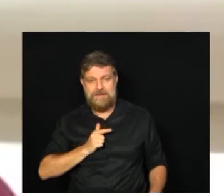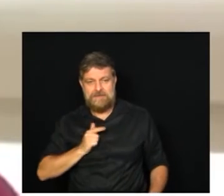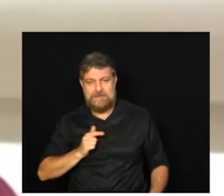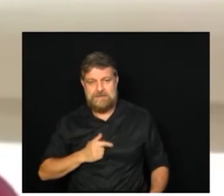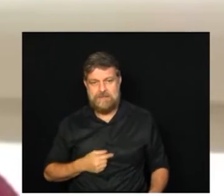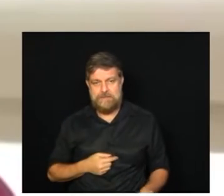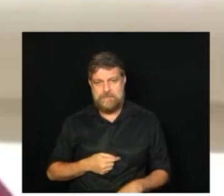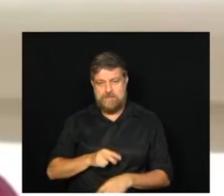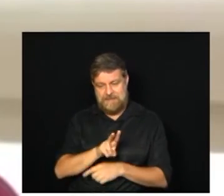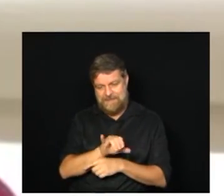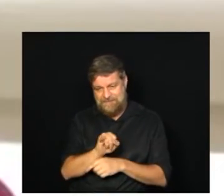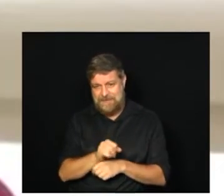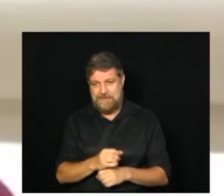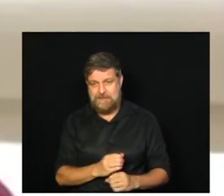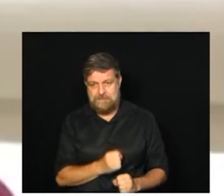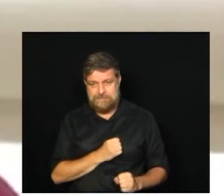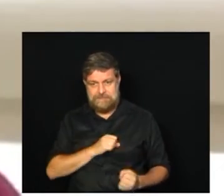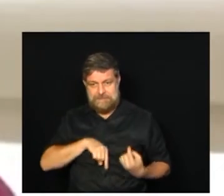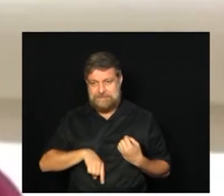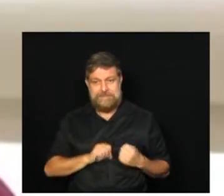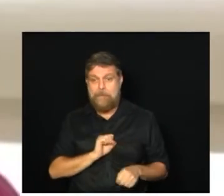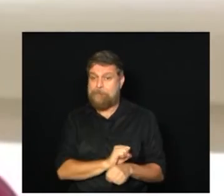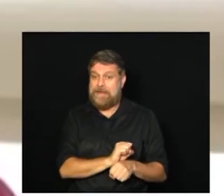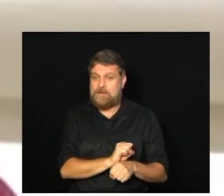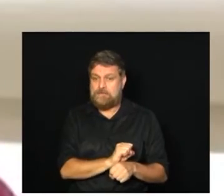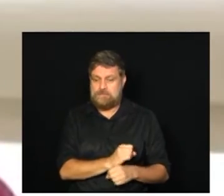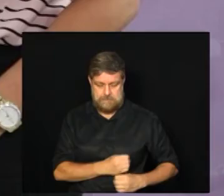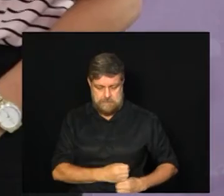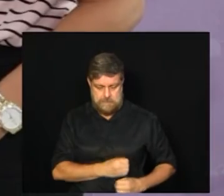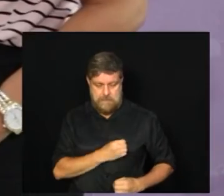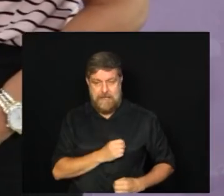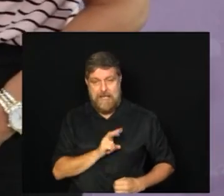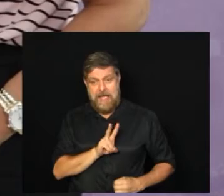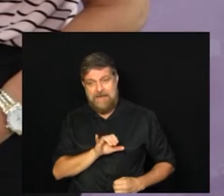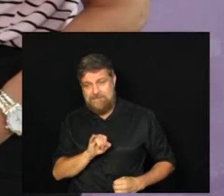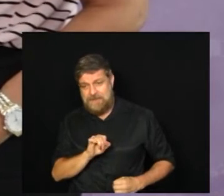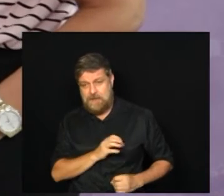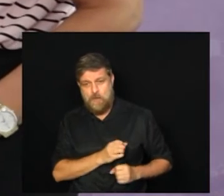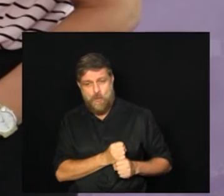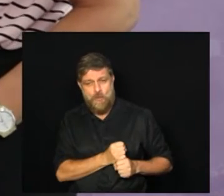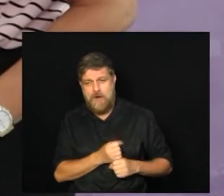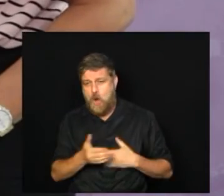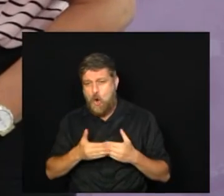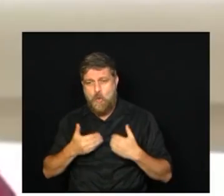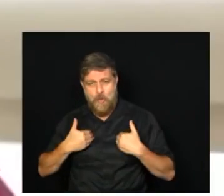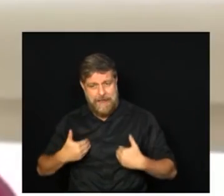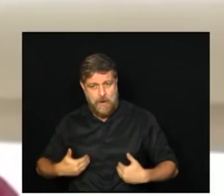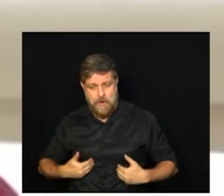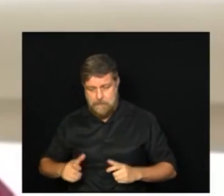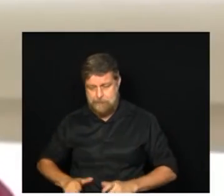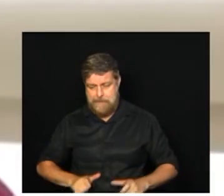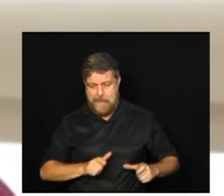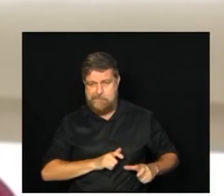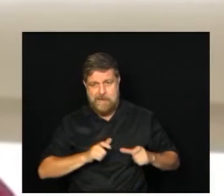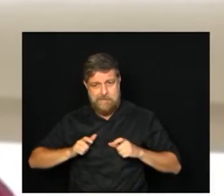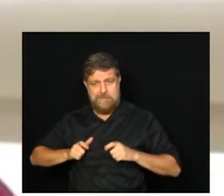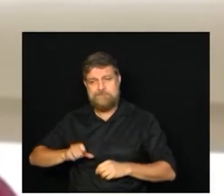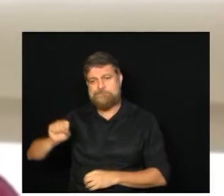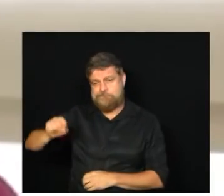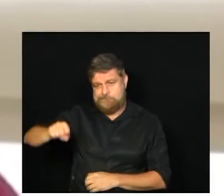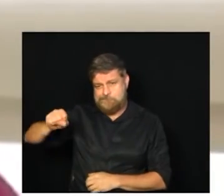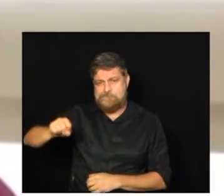Hora de falar sobre saúde aqui no Câmara Notícia, porque a trombose surge quando um coágulo se forma dentro